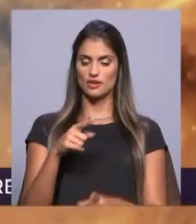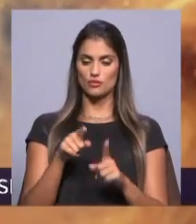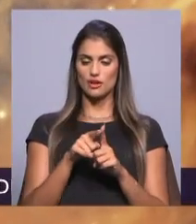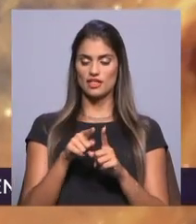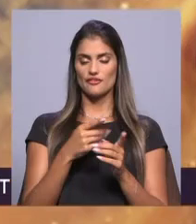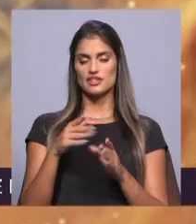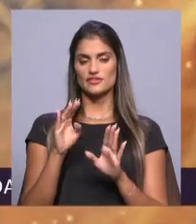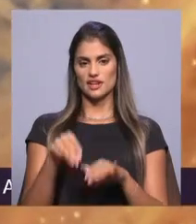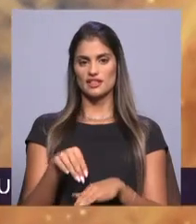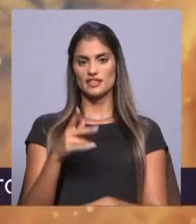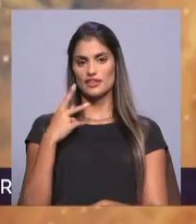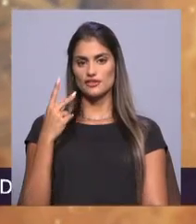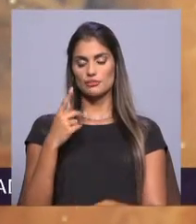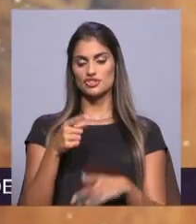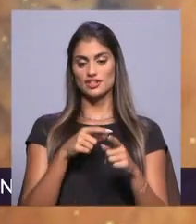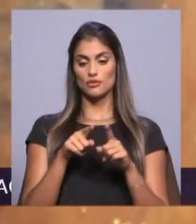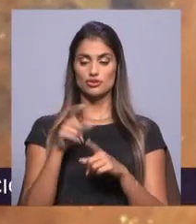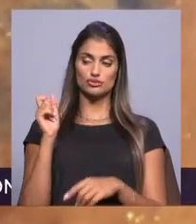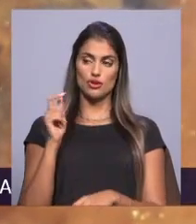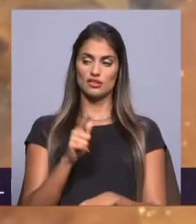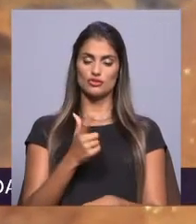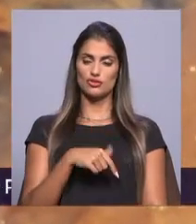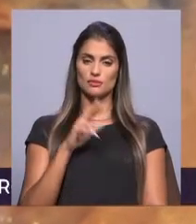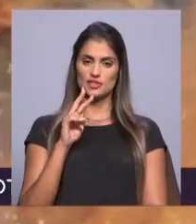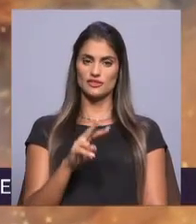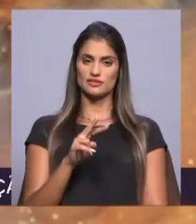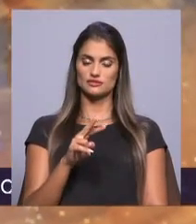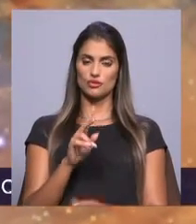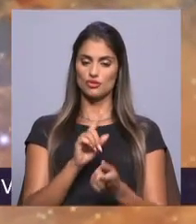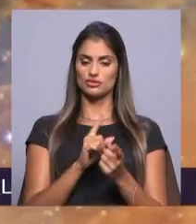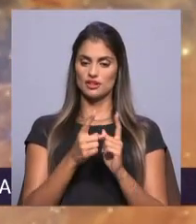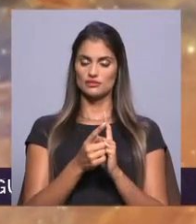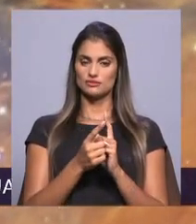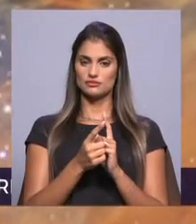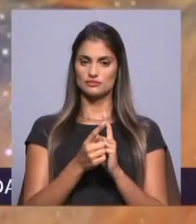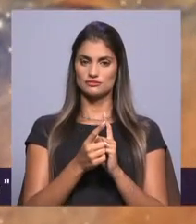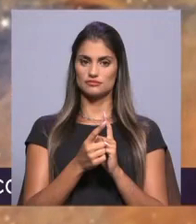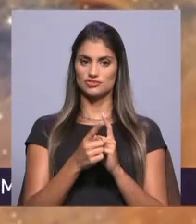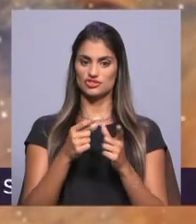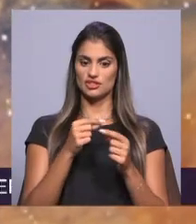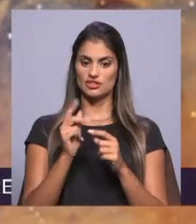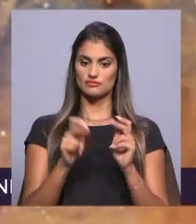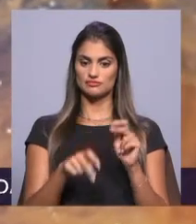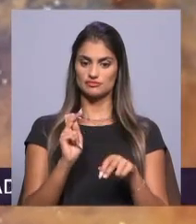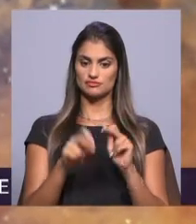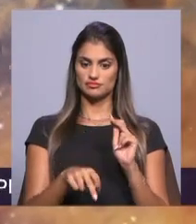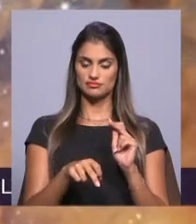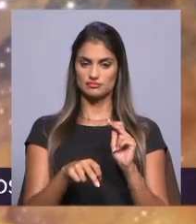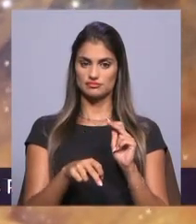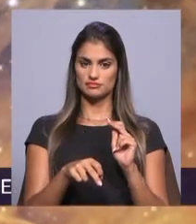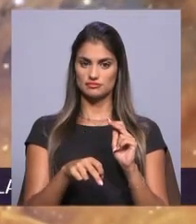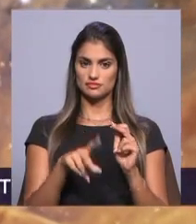fase final da vida de uma estrela como o nosso Sol, isto que nós estamos a ver é o oposto. É uma maternidade de estrelas, neste caso estrelas